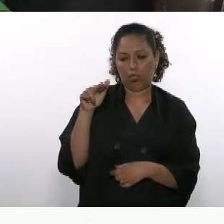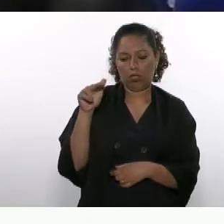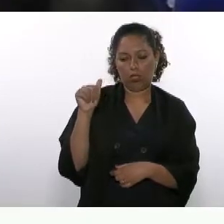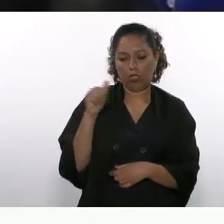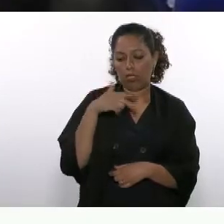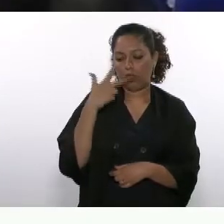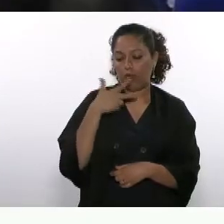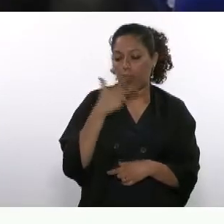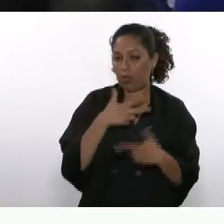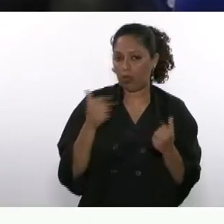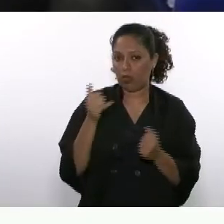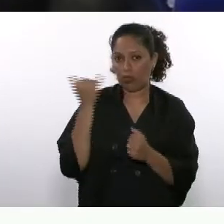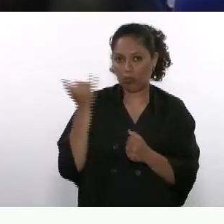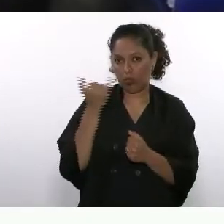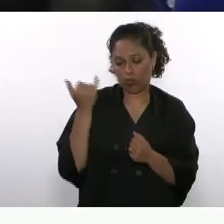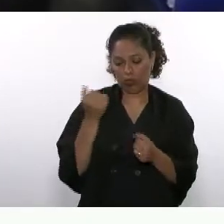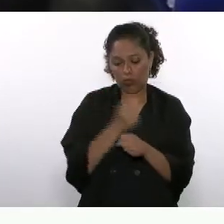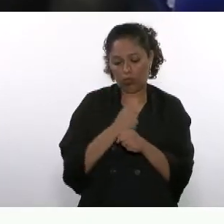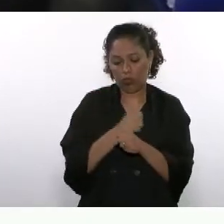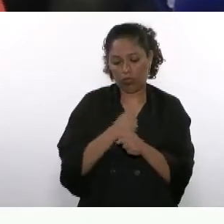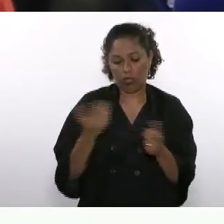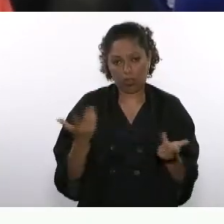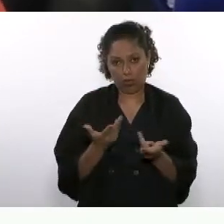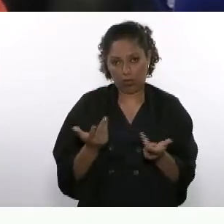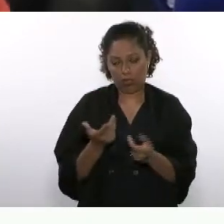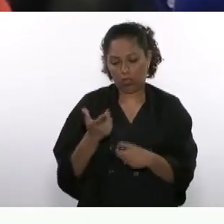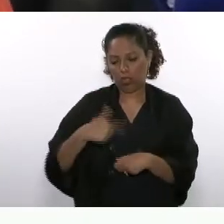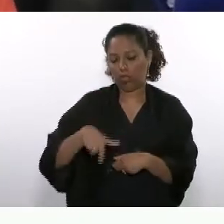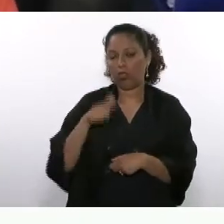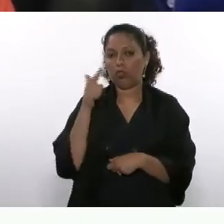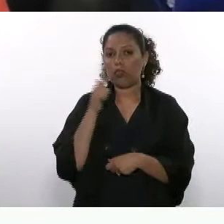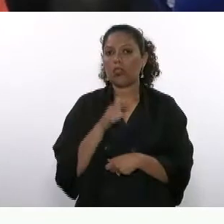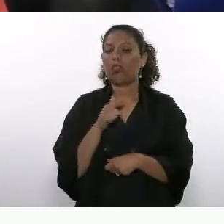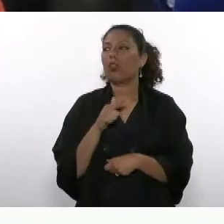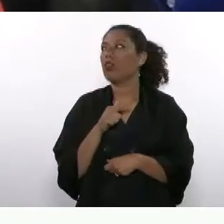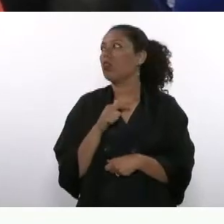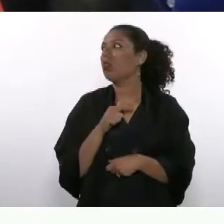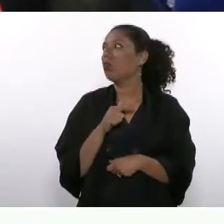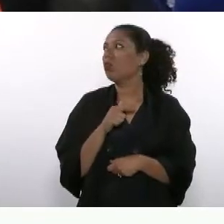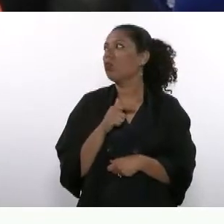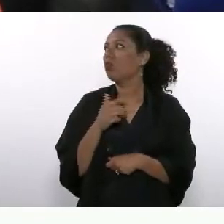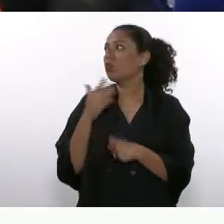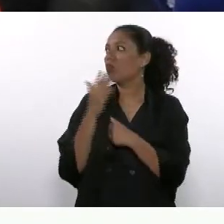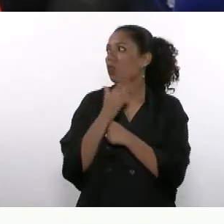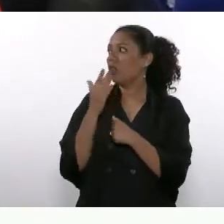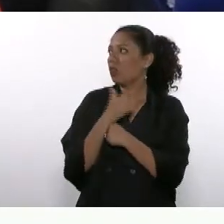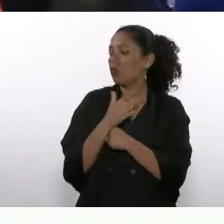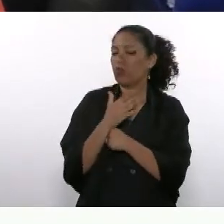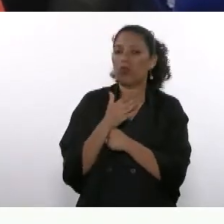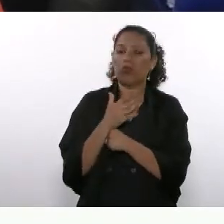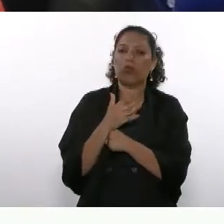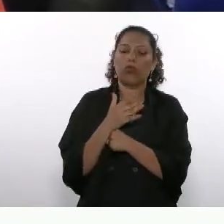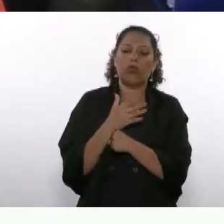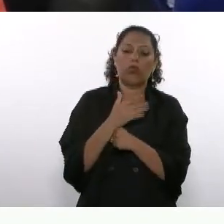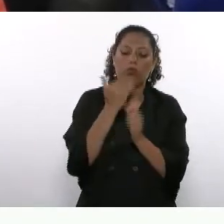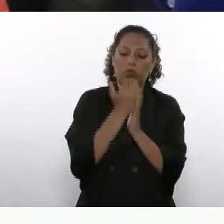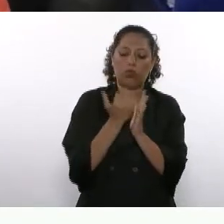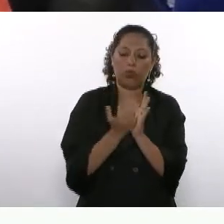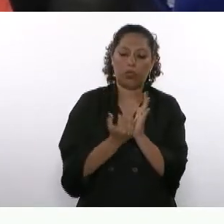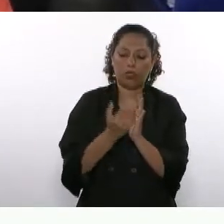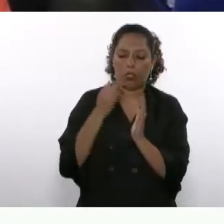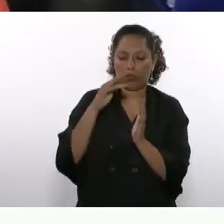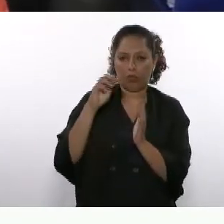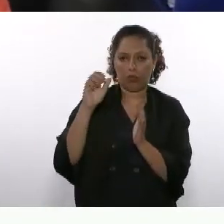relevante, em especial nesse ano. Nós conseguimos, de fato, um autorizo do regime de recuperação de acompanhamento,